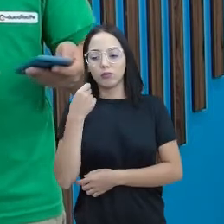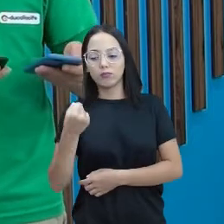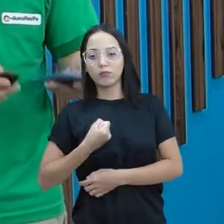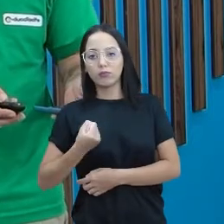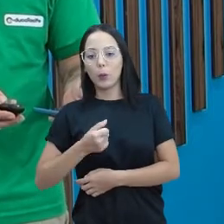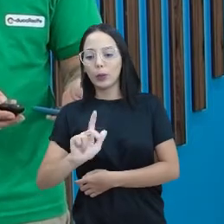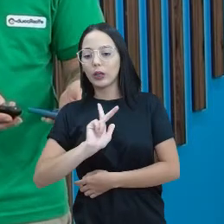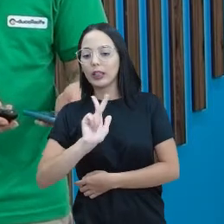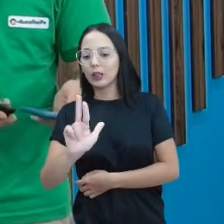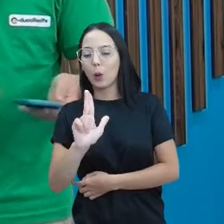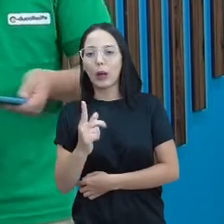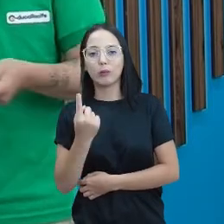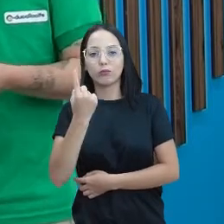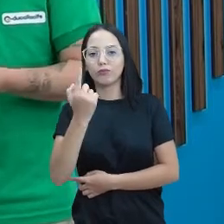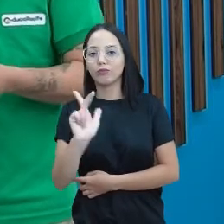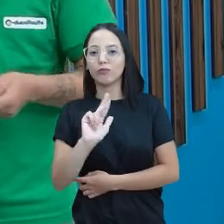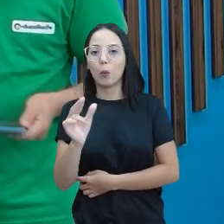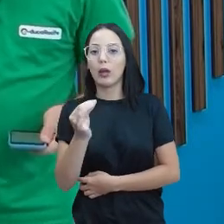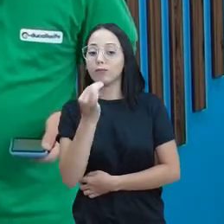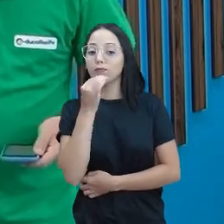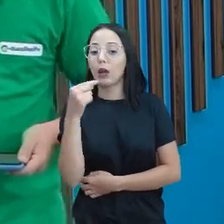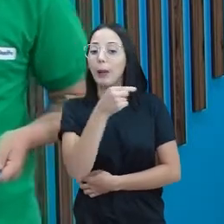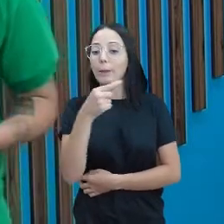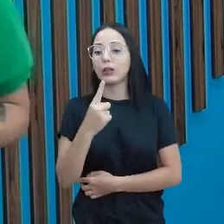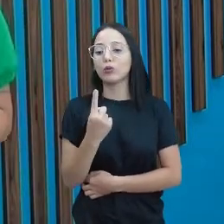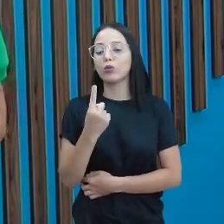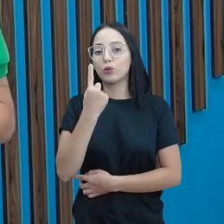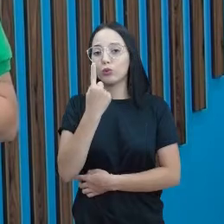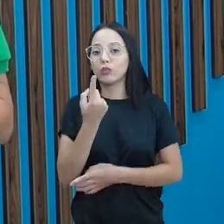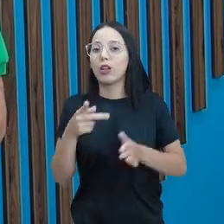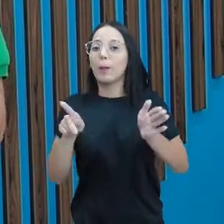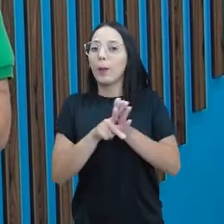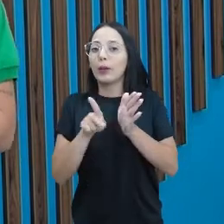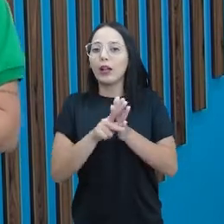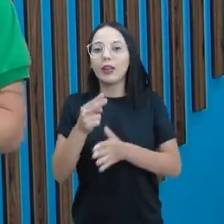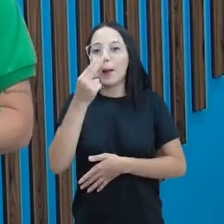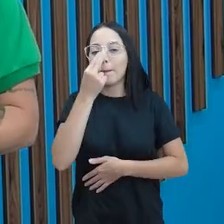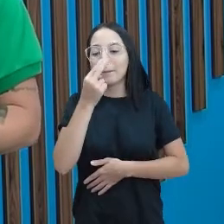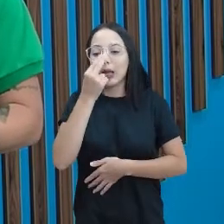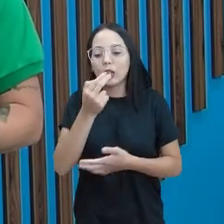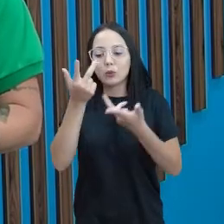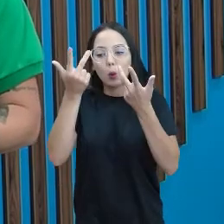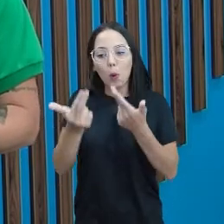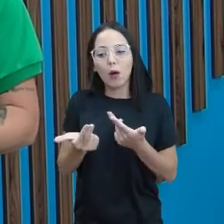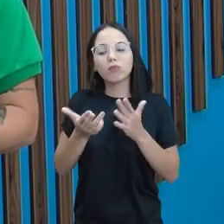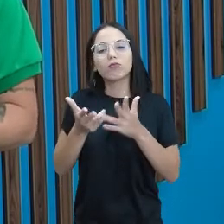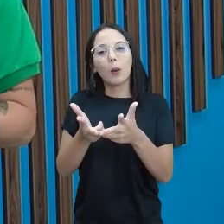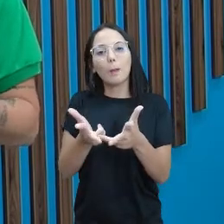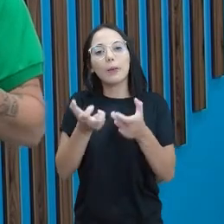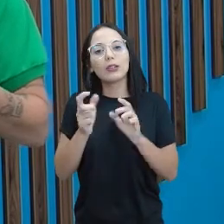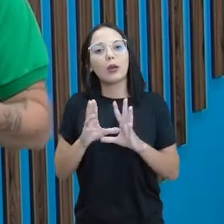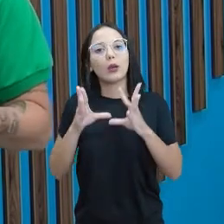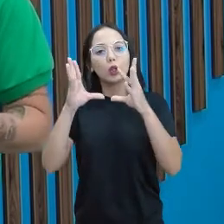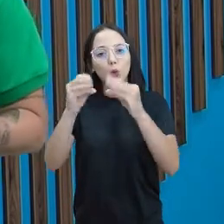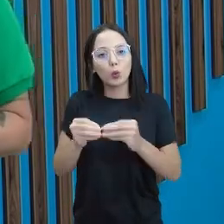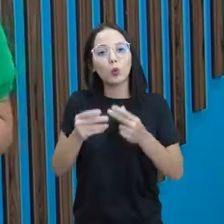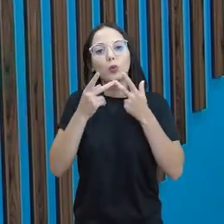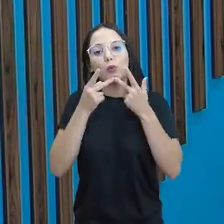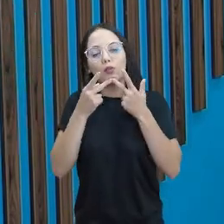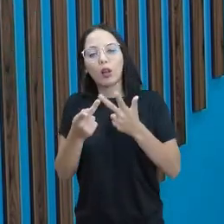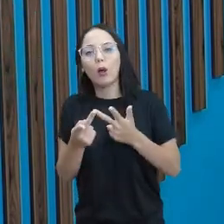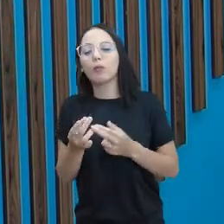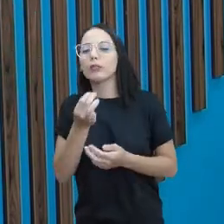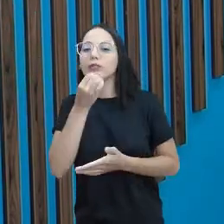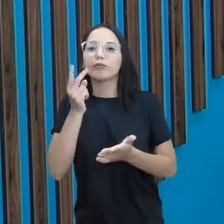não é o 1, no caso, menos 1. Então, a propriedade é a mesma. Então, perceba que em todas as situações que eu trouxe até então, a